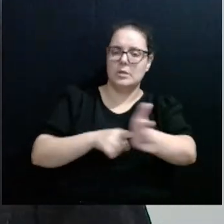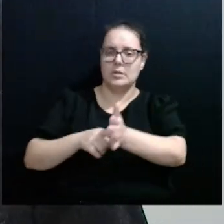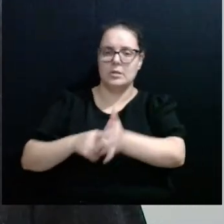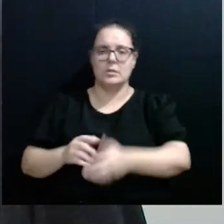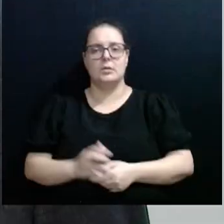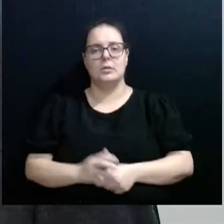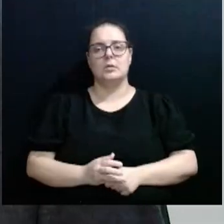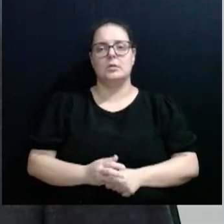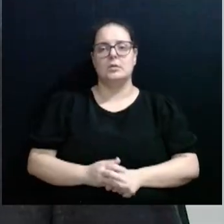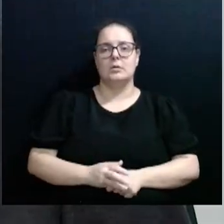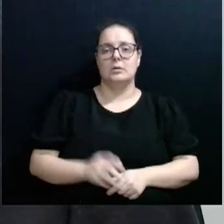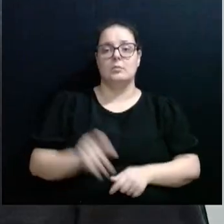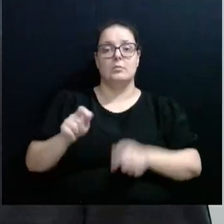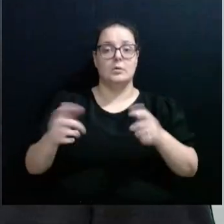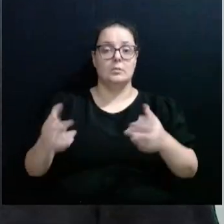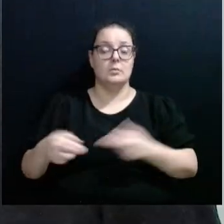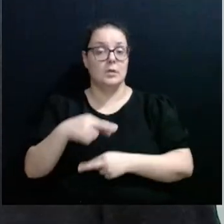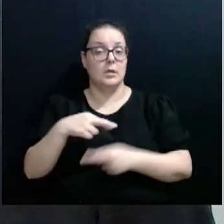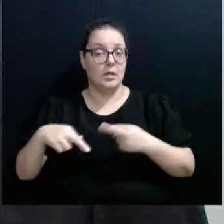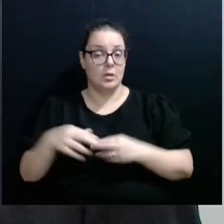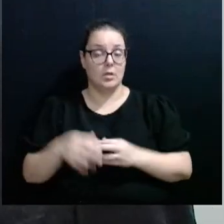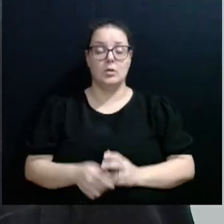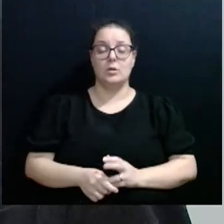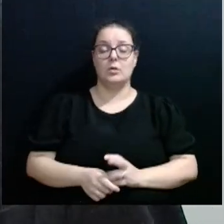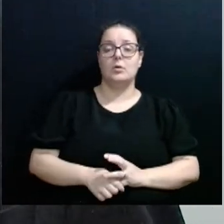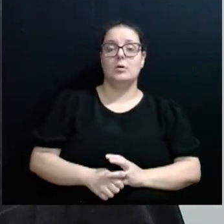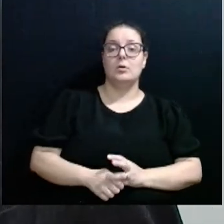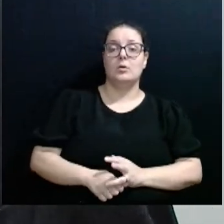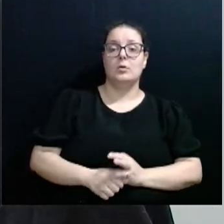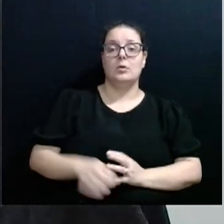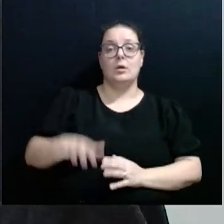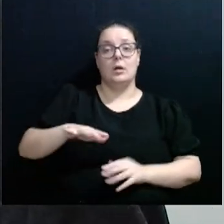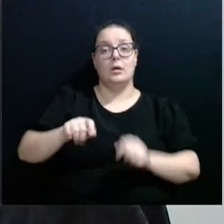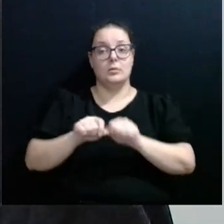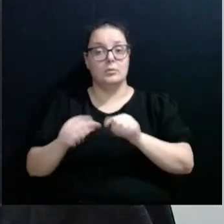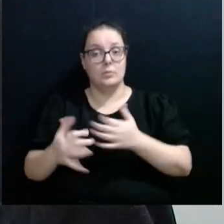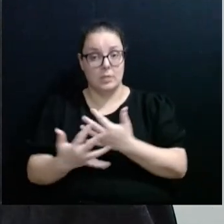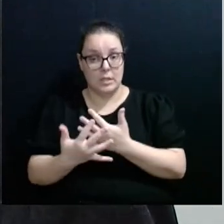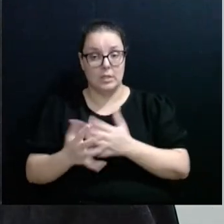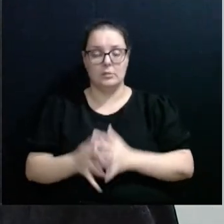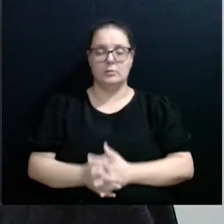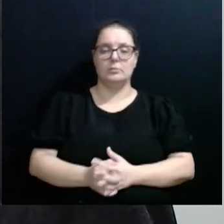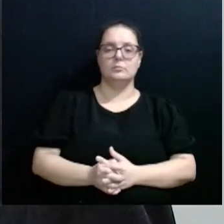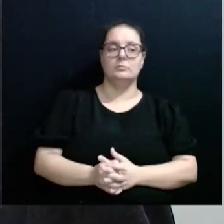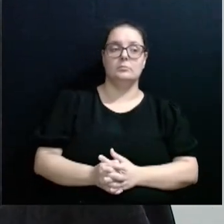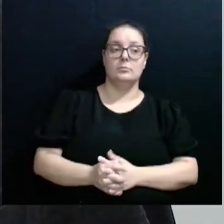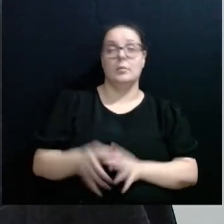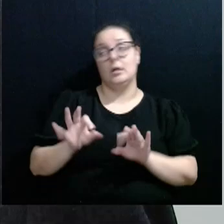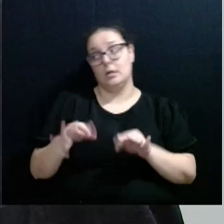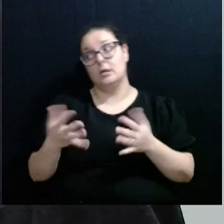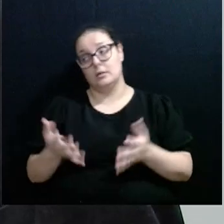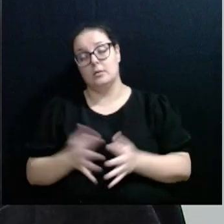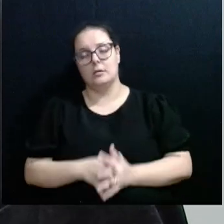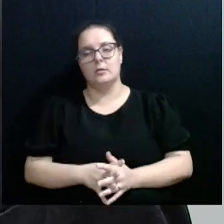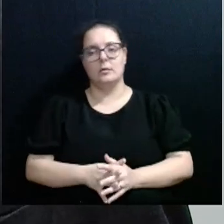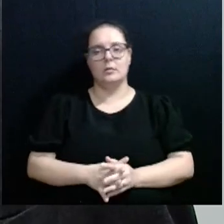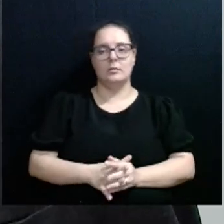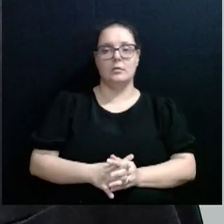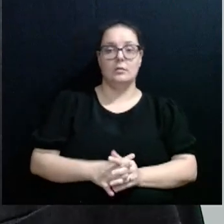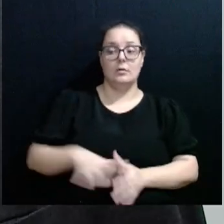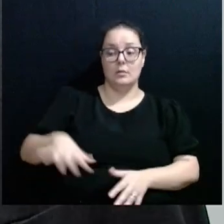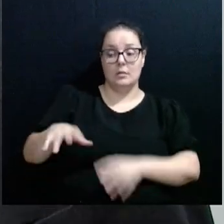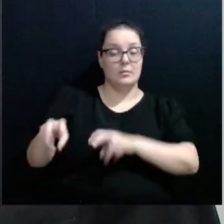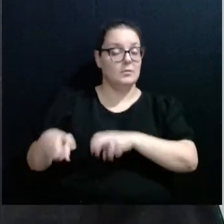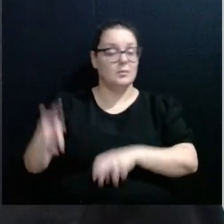gente relacionada ao mundo do agro, exatamente porque aquela fazenda tem um valor histórico, e não